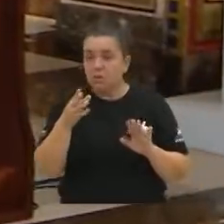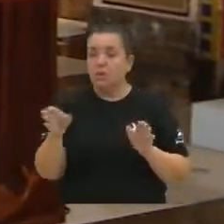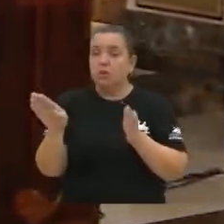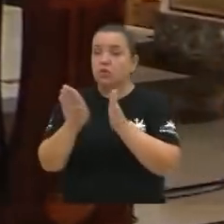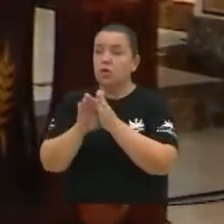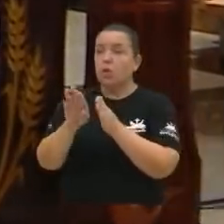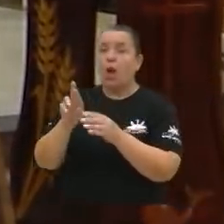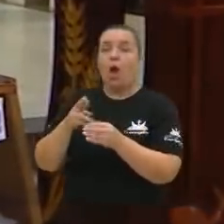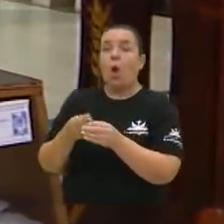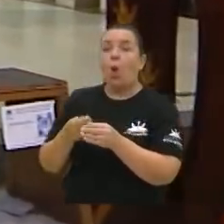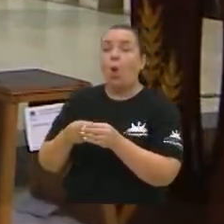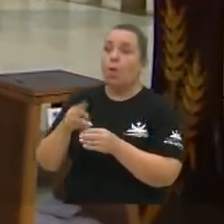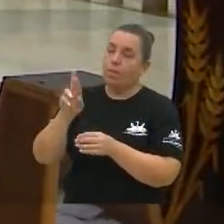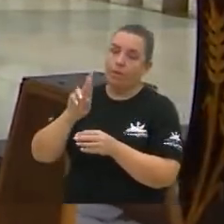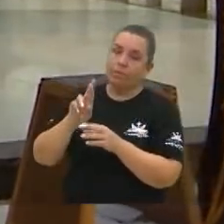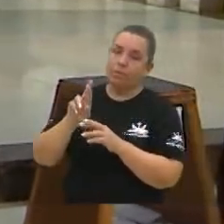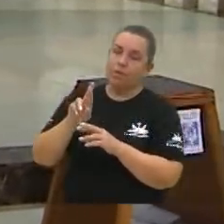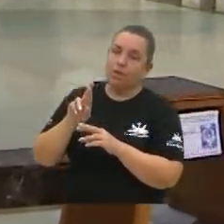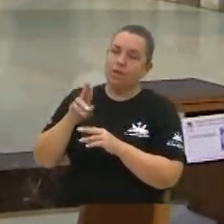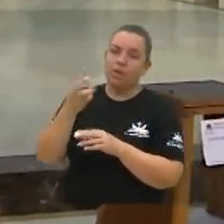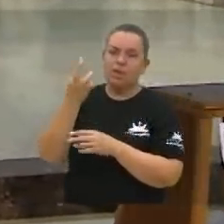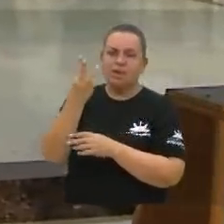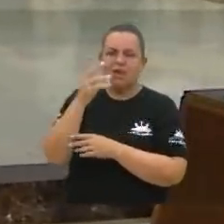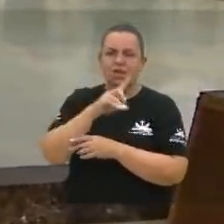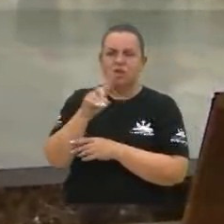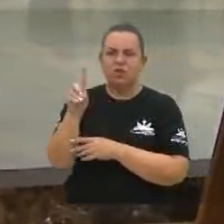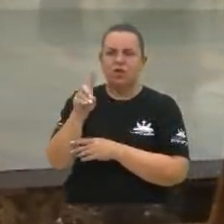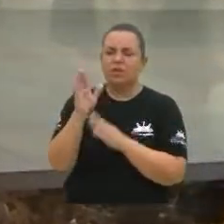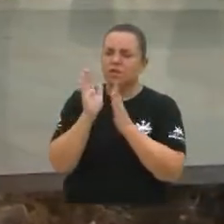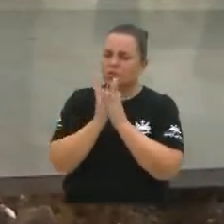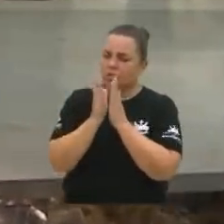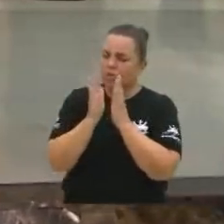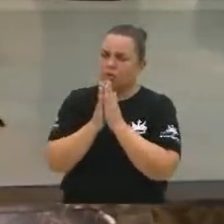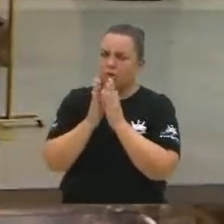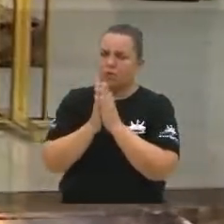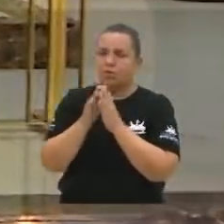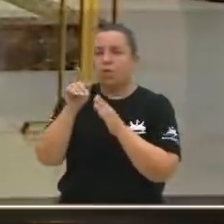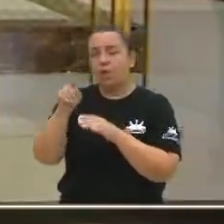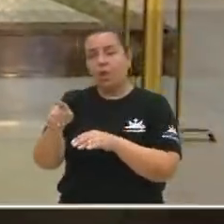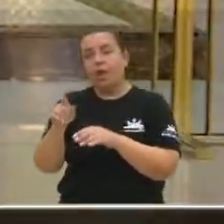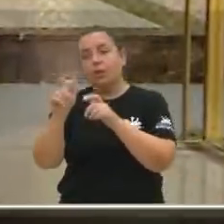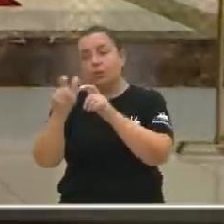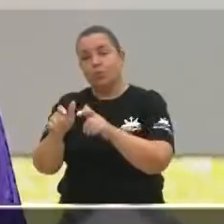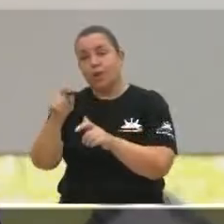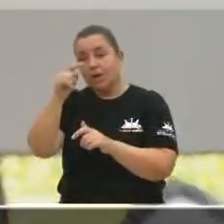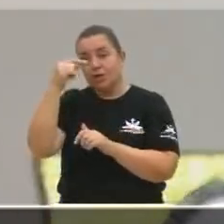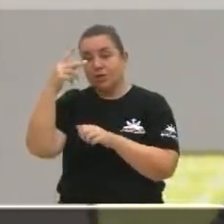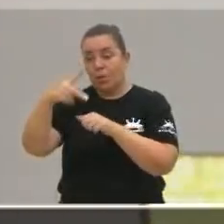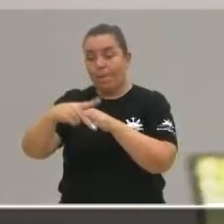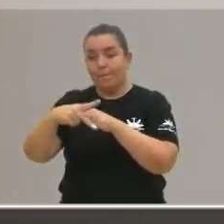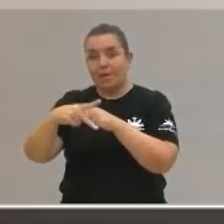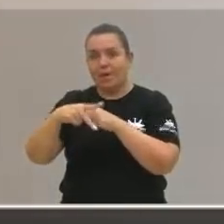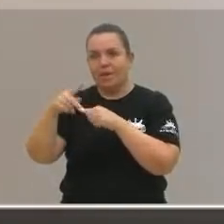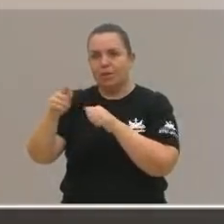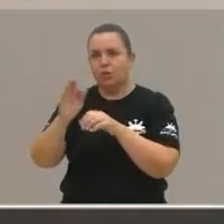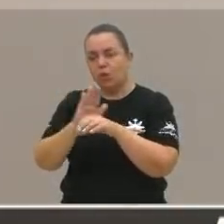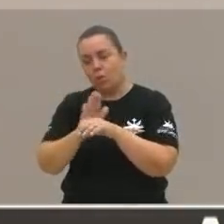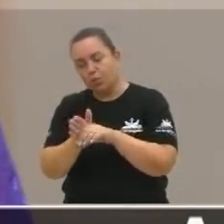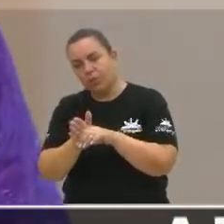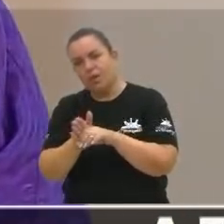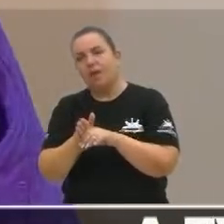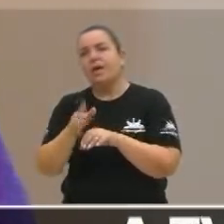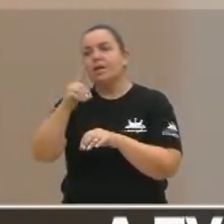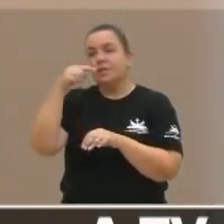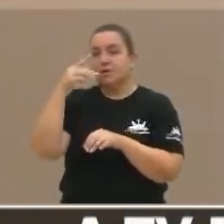Roma e por três dias resolvo no túmulo de São Pedro resolveu o túmulo de São